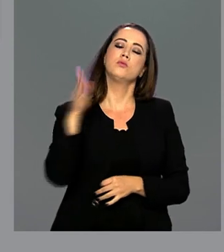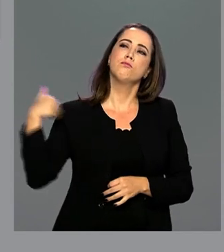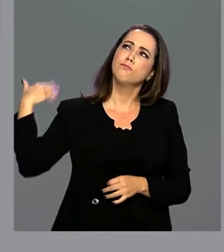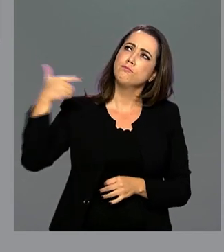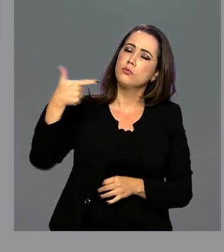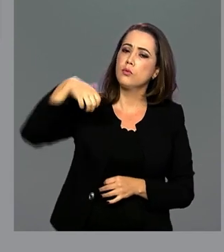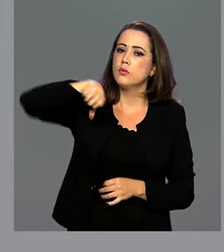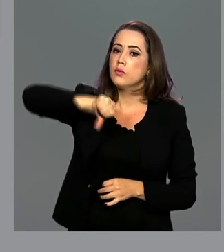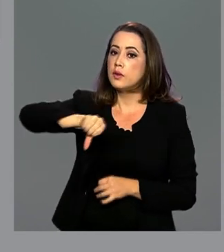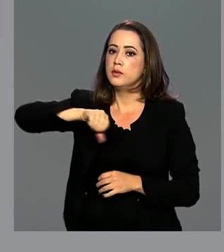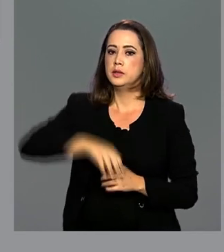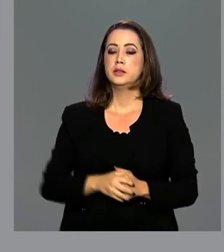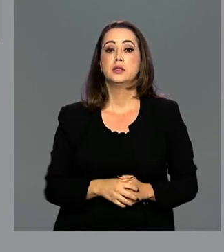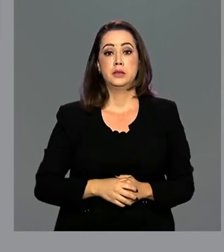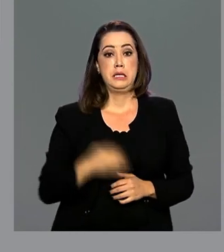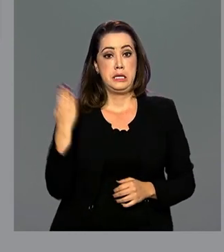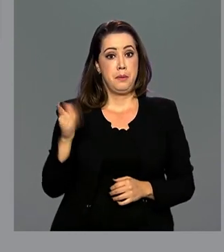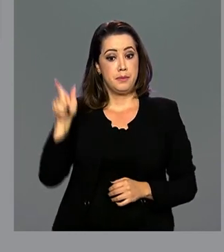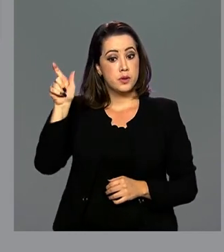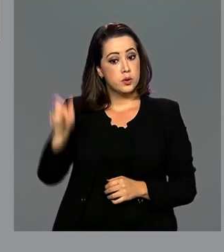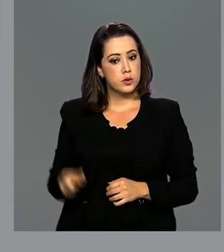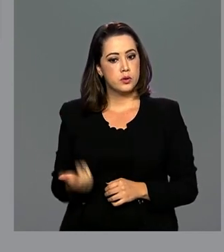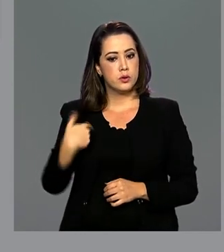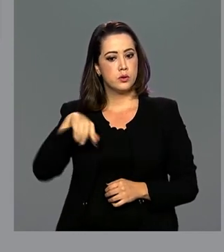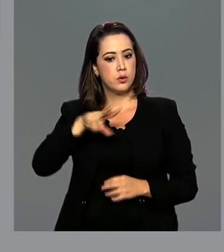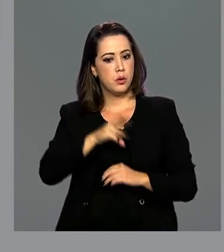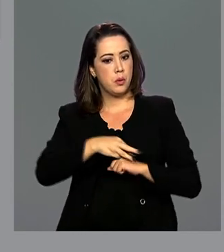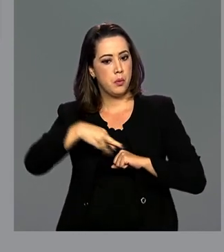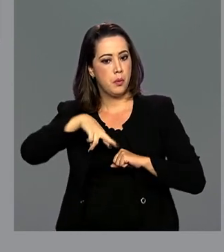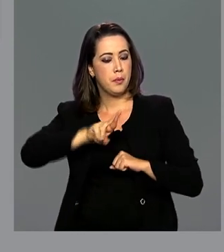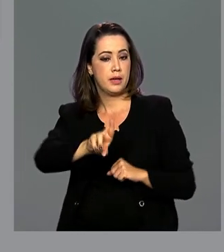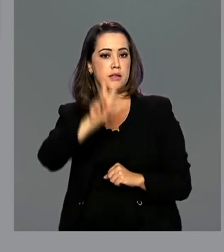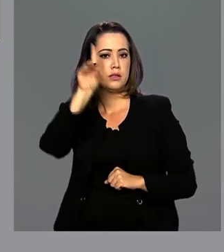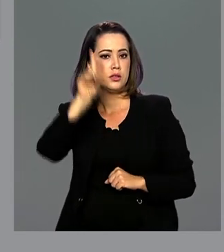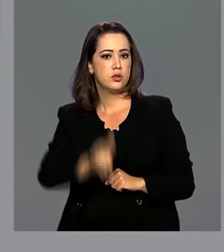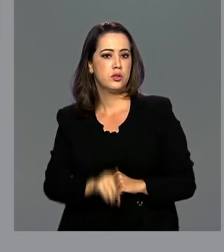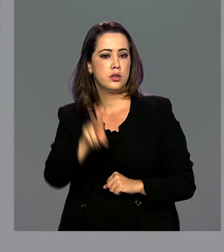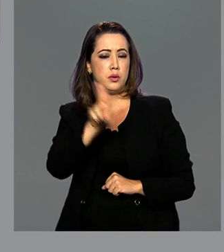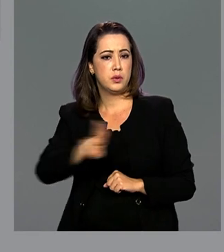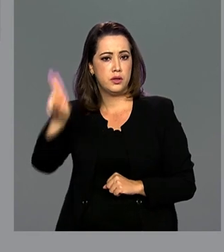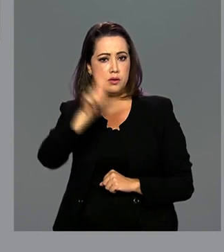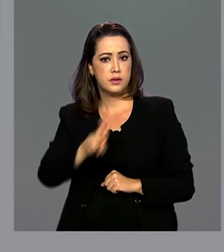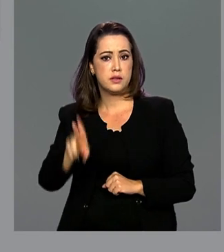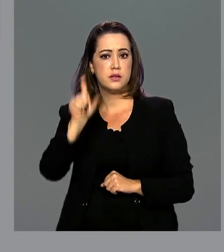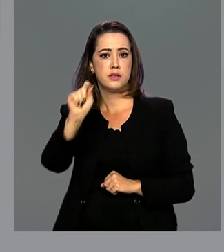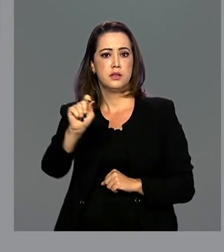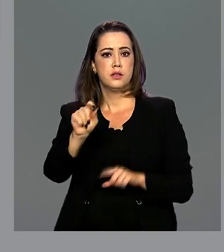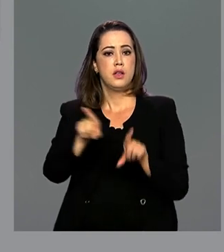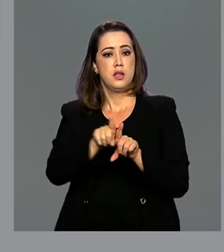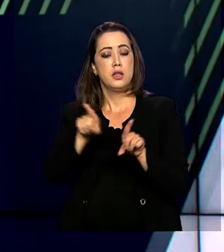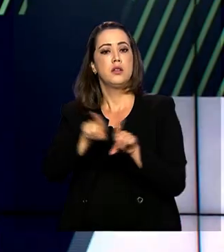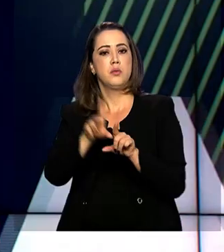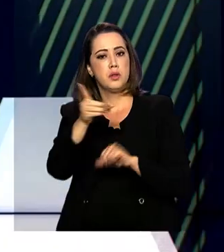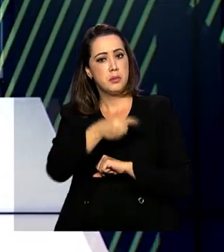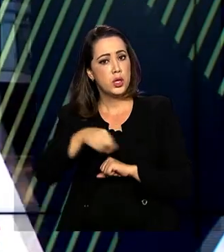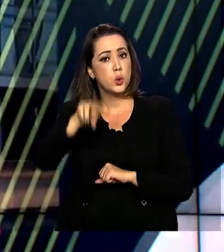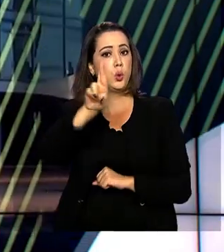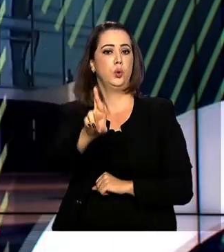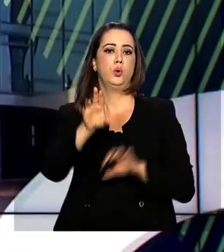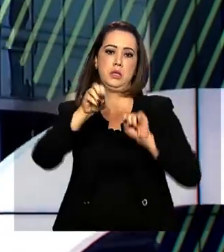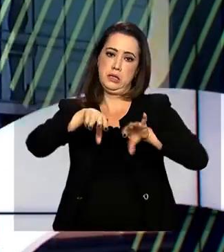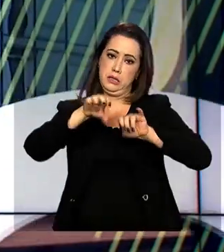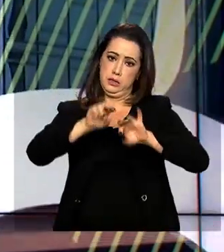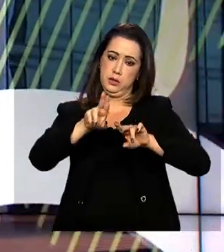maio de 2019. Milton Ribeiro é mestre em Direito pela Universidade Pebisteriana Mackenzie e doutor em